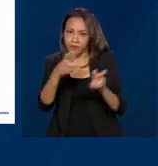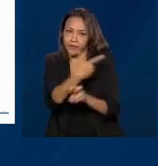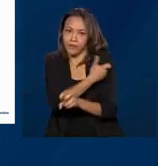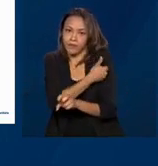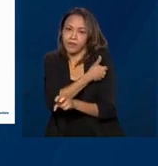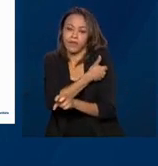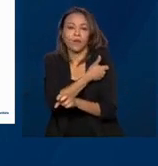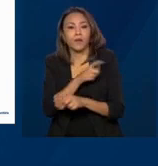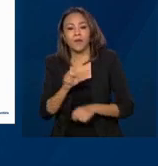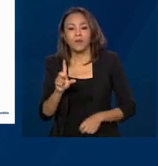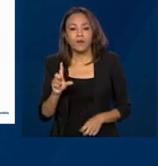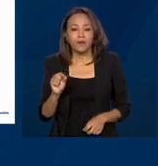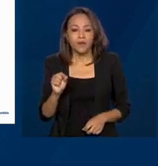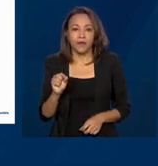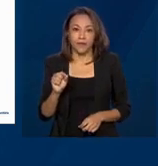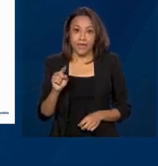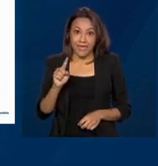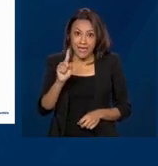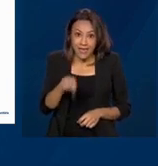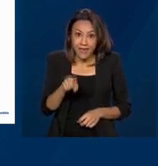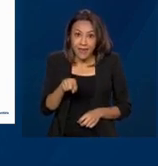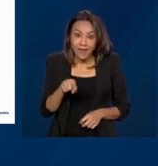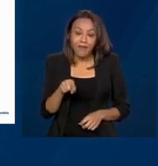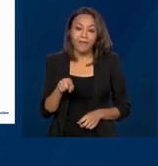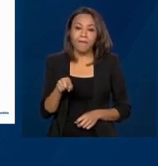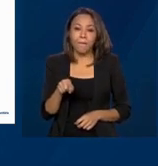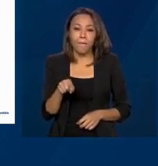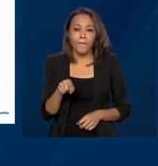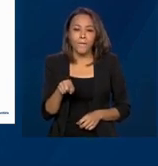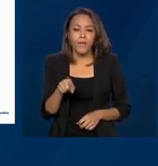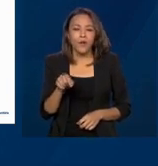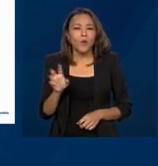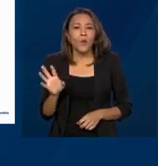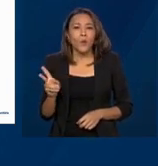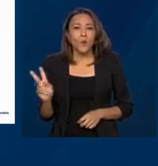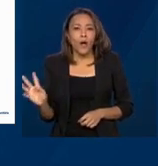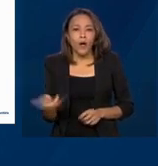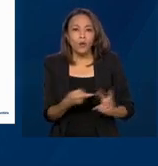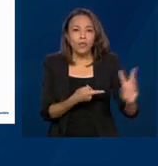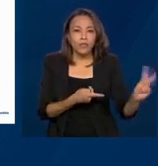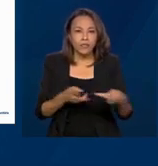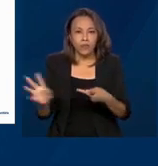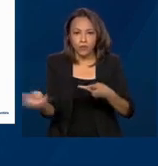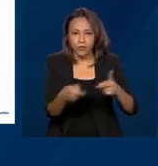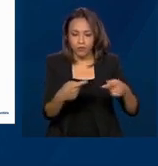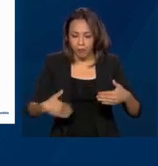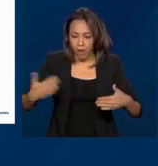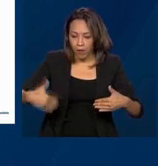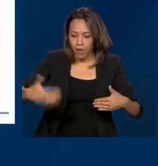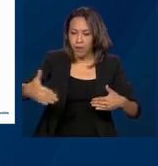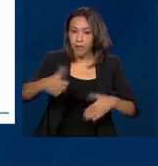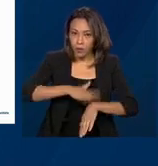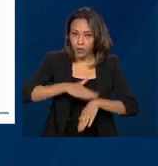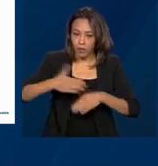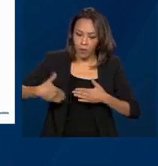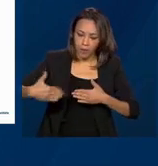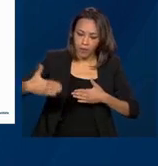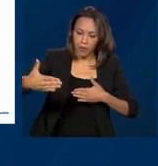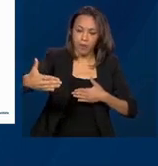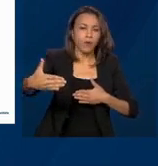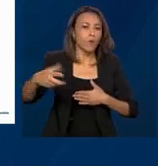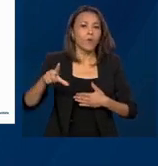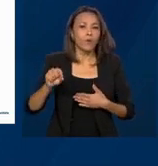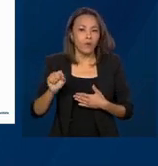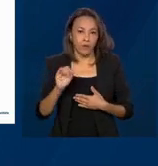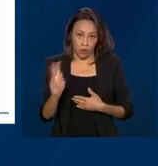que é a incidência acumulada de casos durante o tempo. O que acontece? À